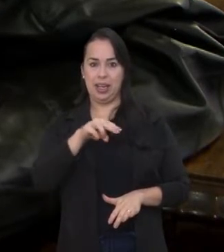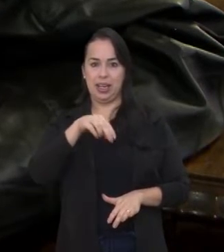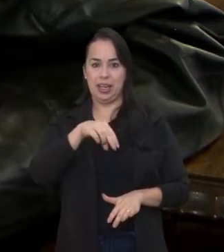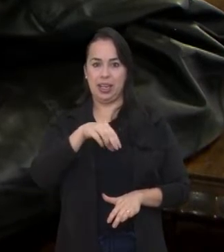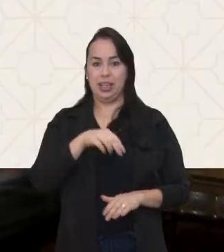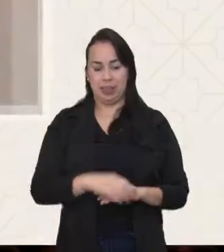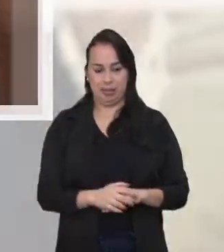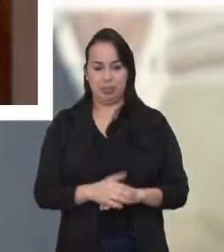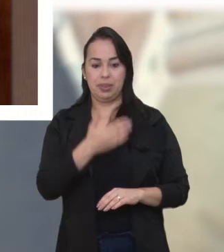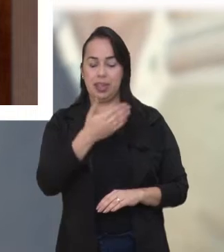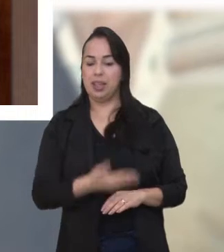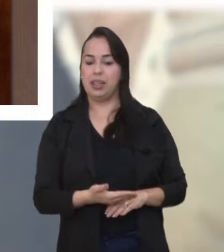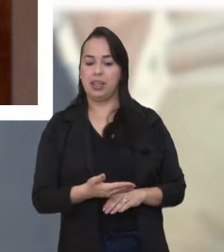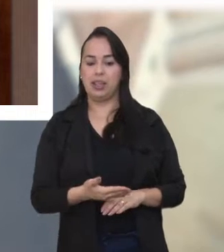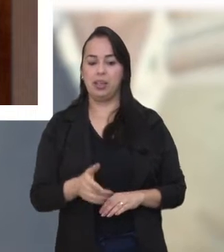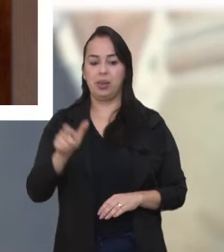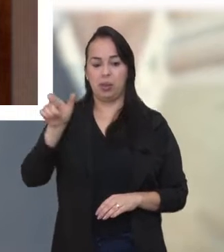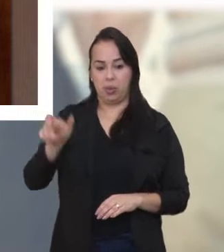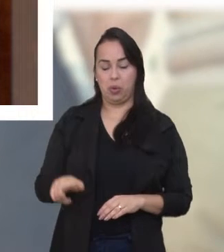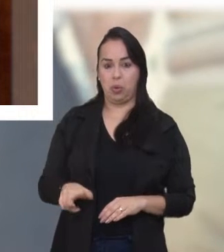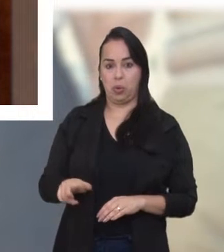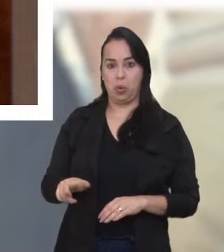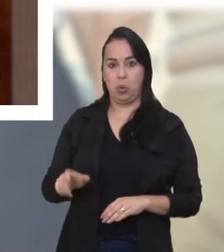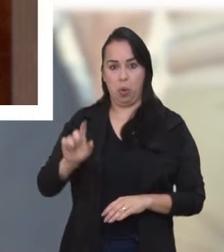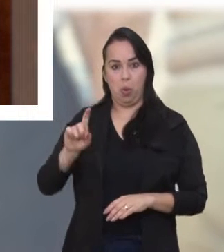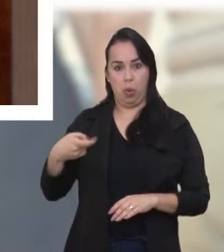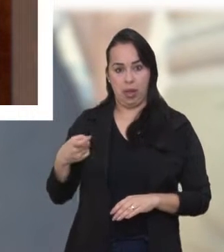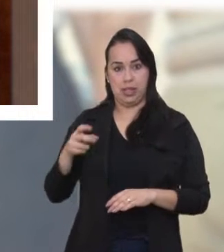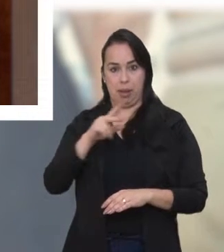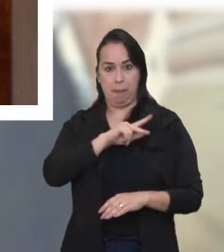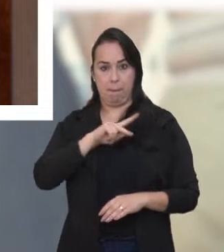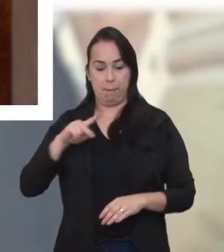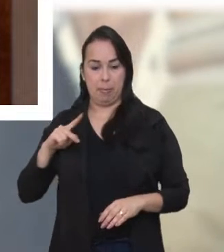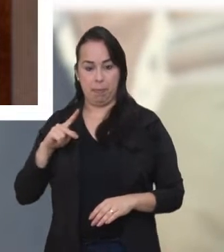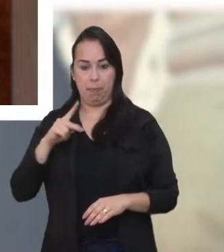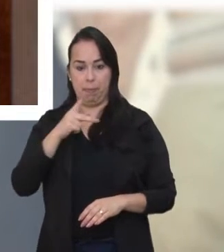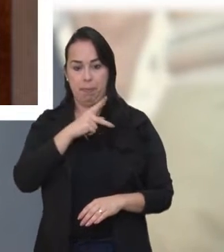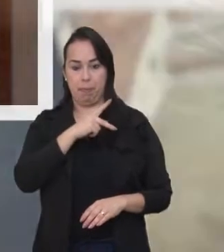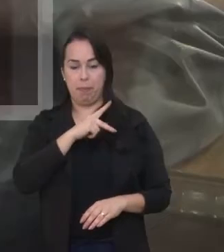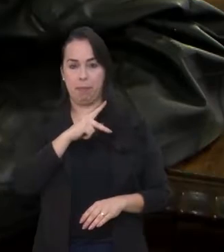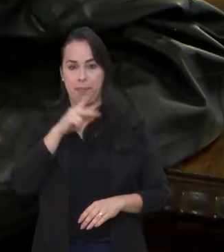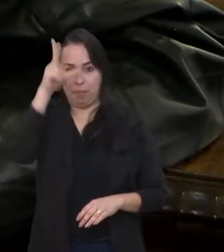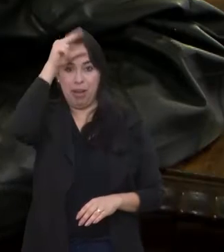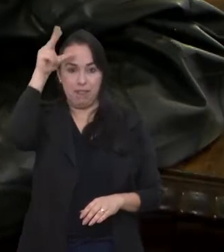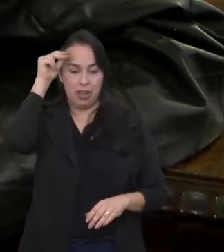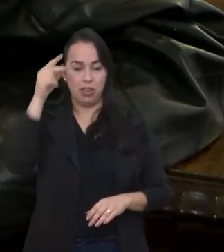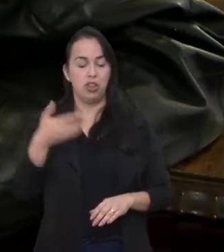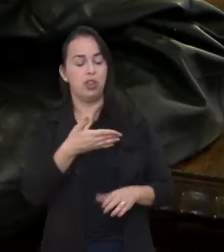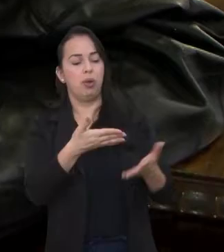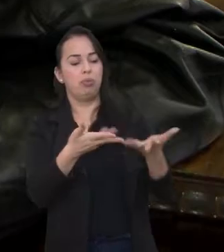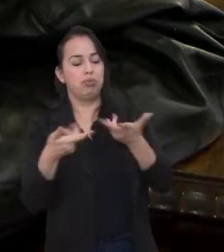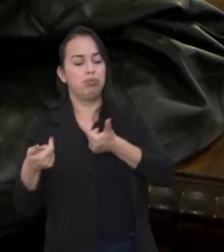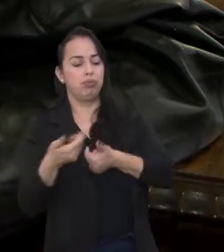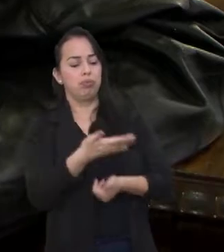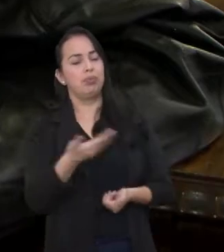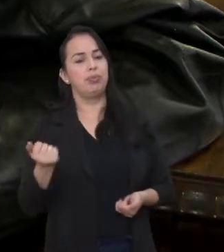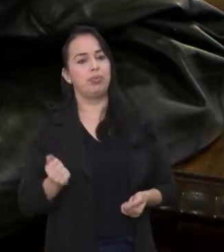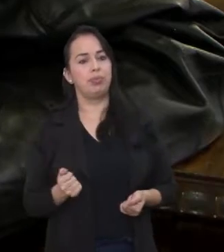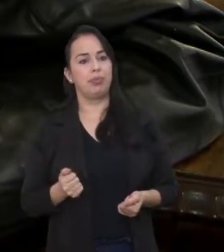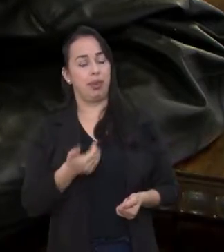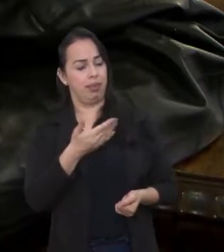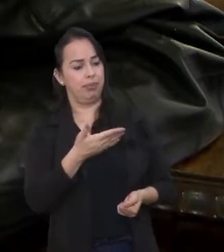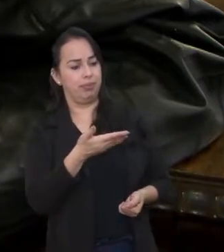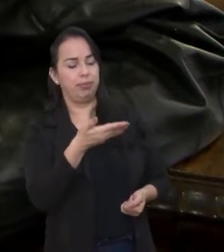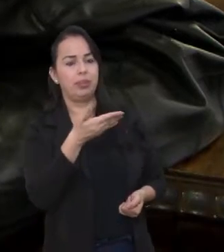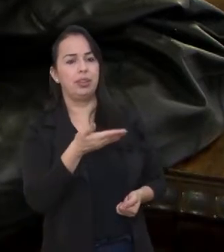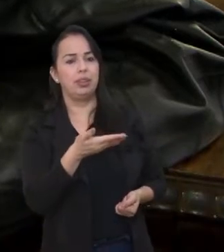Uma ocasião, o Joaquim Bevilacqua chamou o Niemeyer para cá e falou assim: